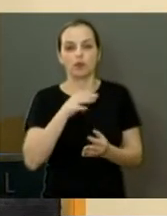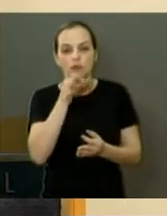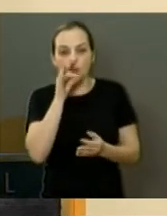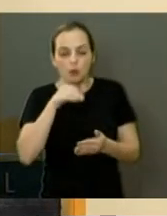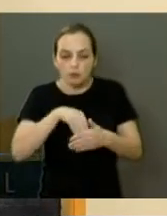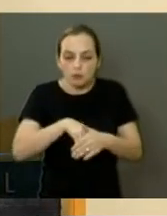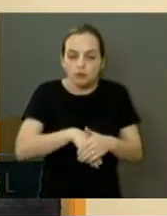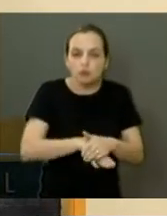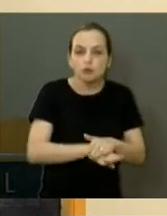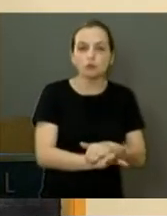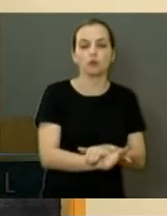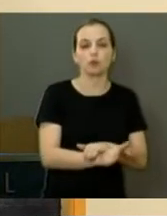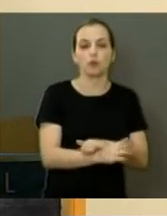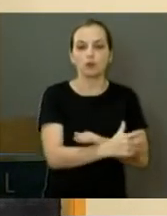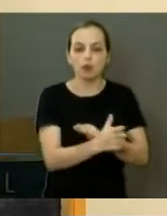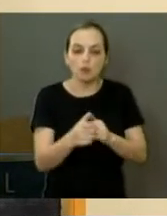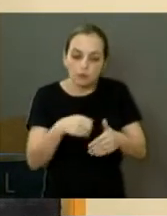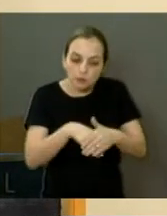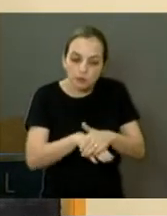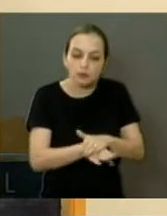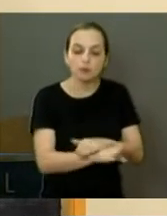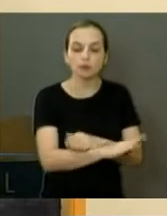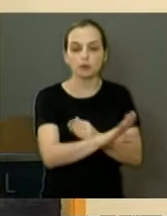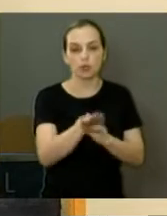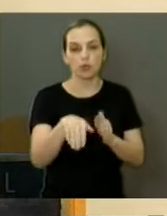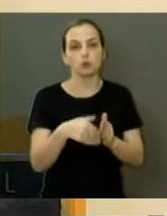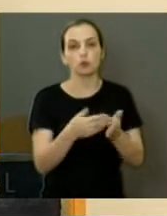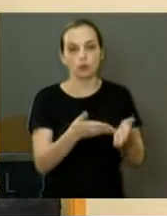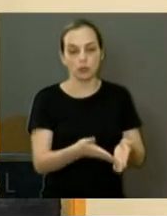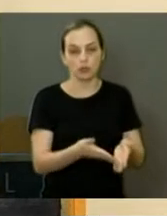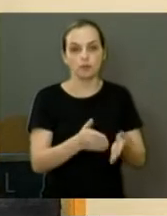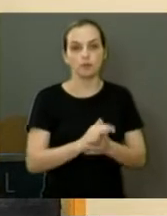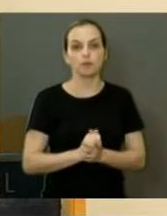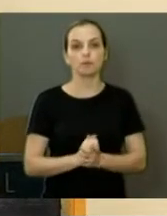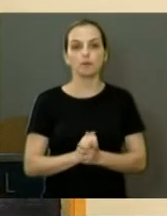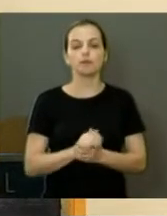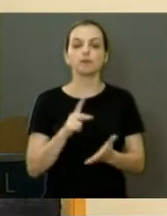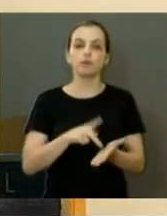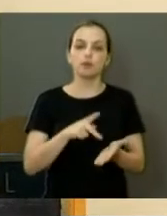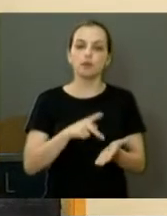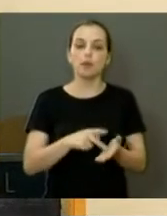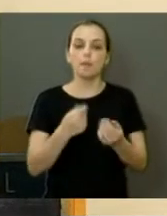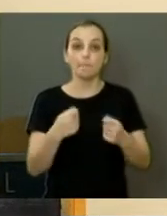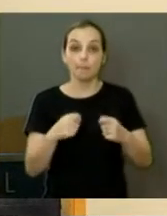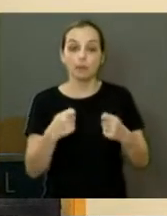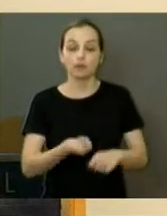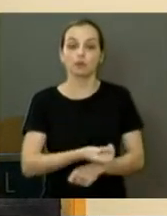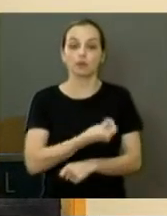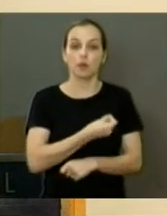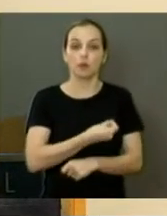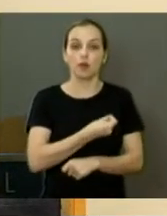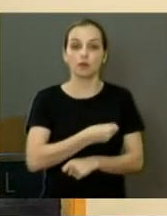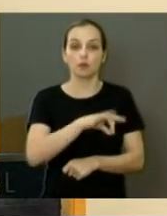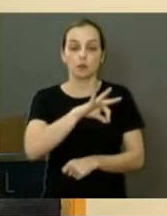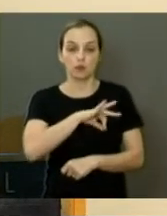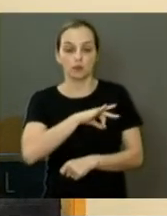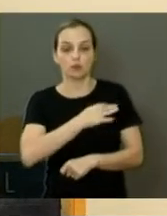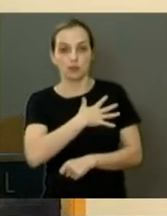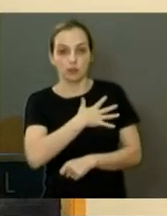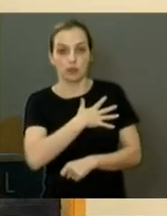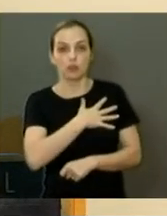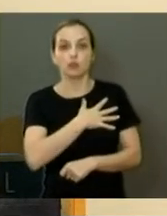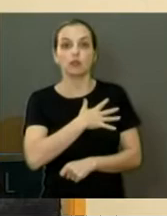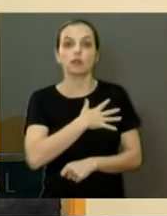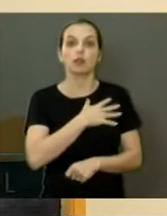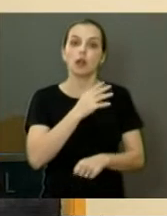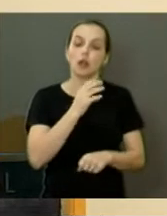arma escondida, tem tudo ali. Tem tudo ali. Tá? Então, realmente, precisa da presença da Polícia Militar. É ordem de